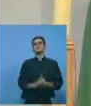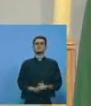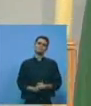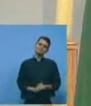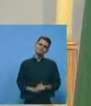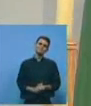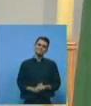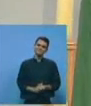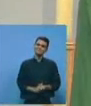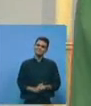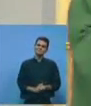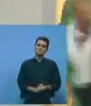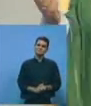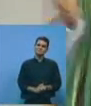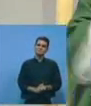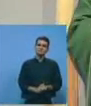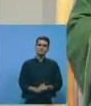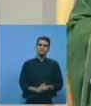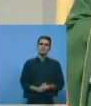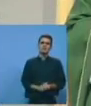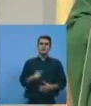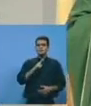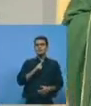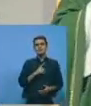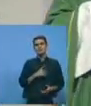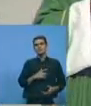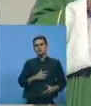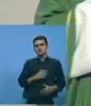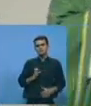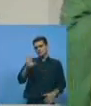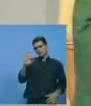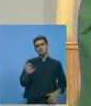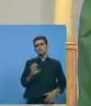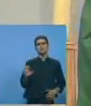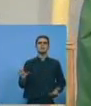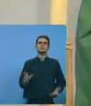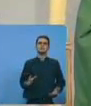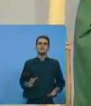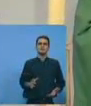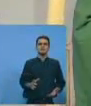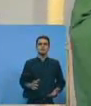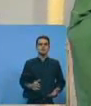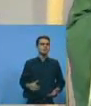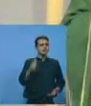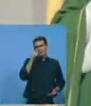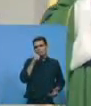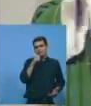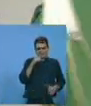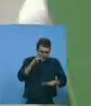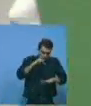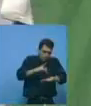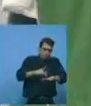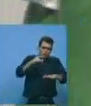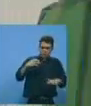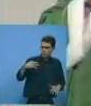tocou o Senhor, e uma foi curada. Não basta você vir um acampamento, não basta você estar